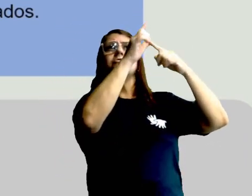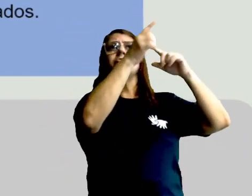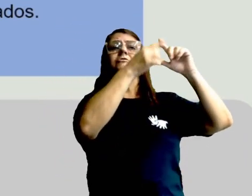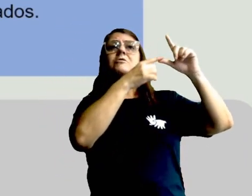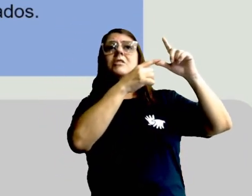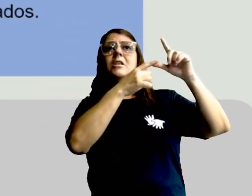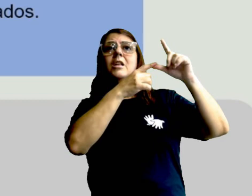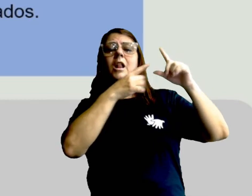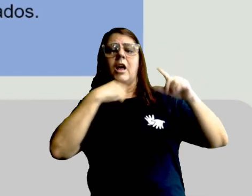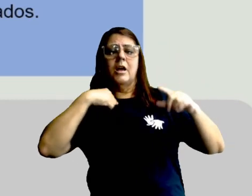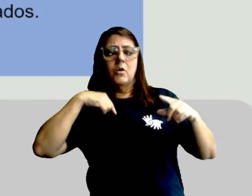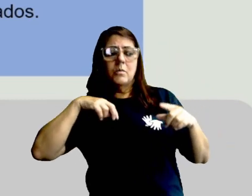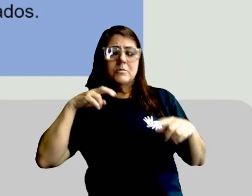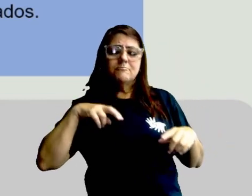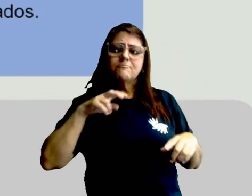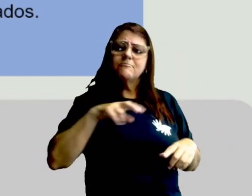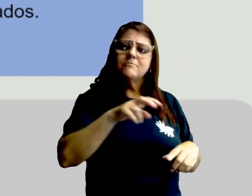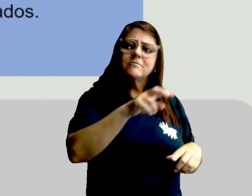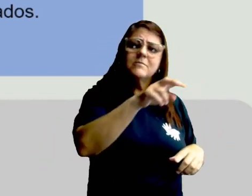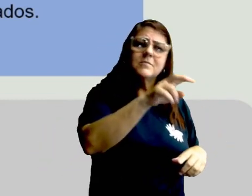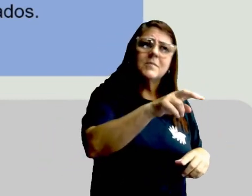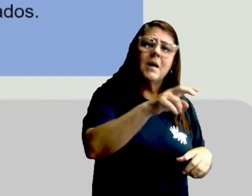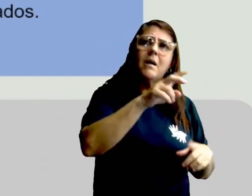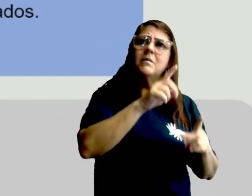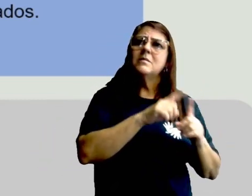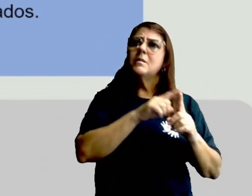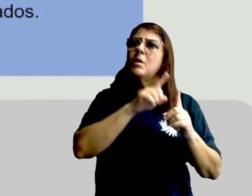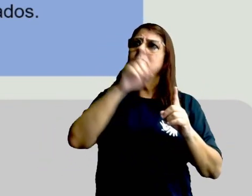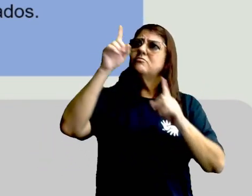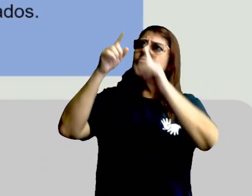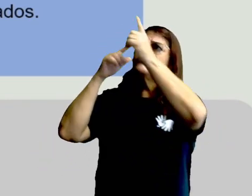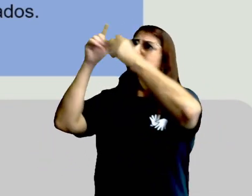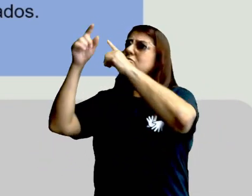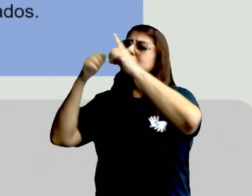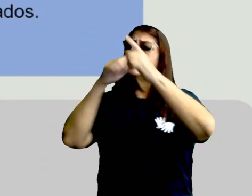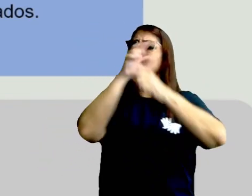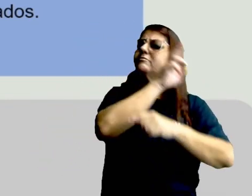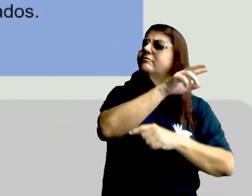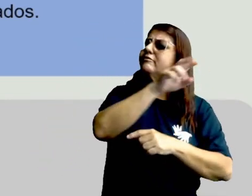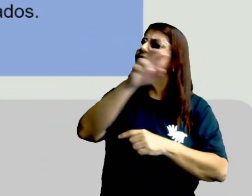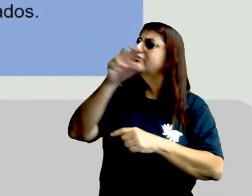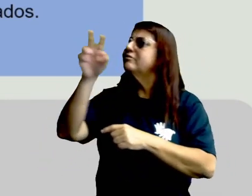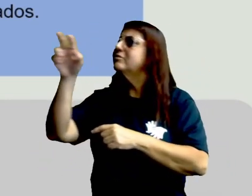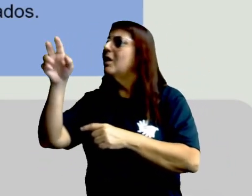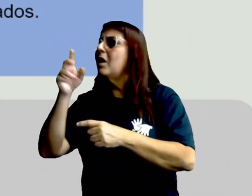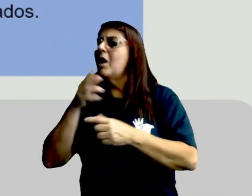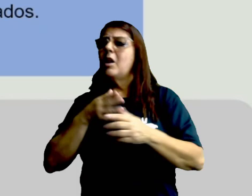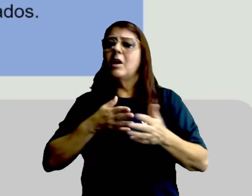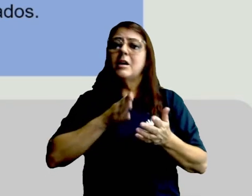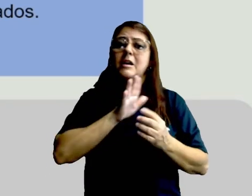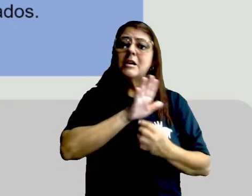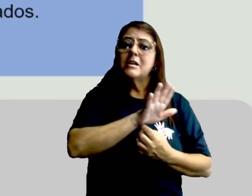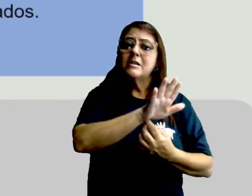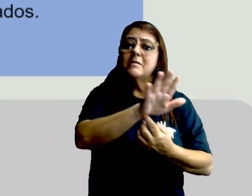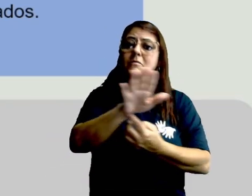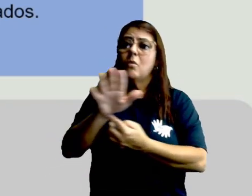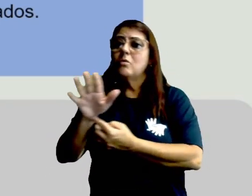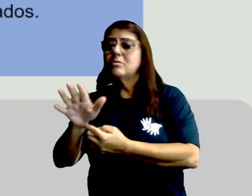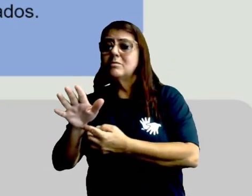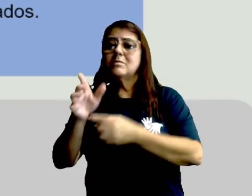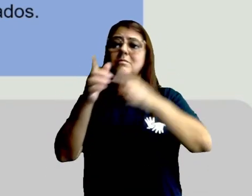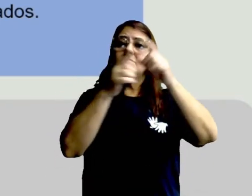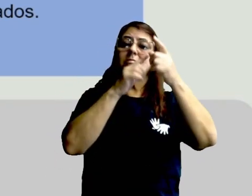localizavam através das constelações, né? Vimos um vídeo, né, explicativo falando sobre constelações,